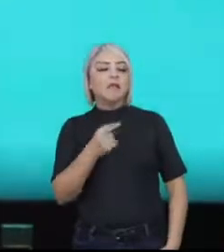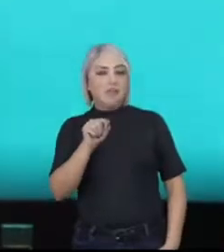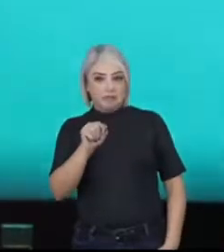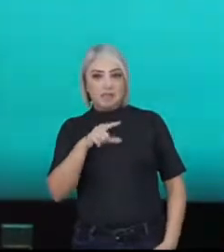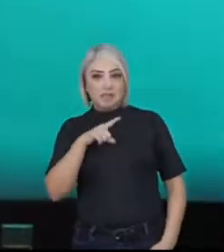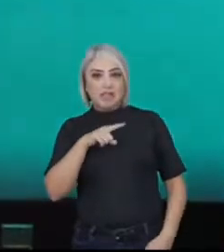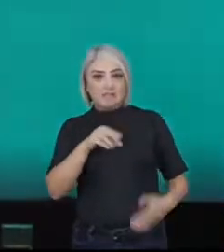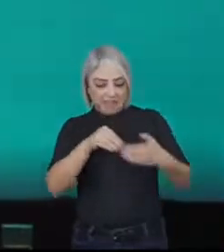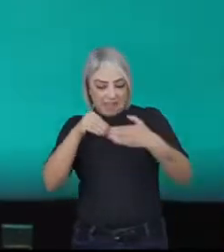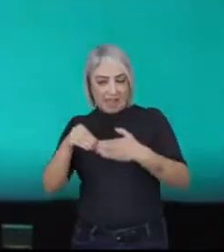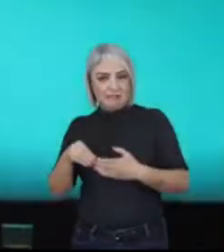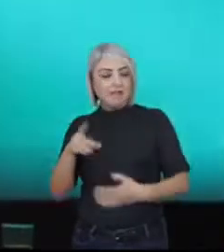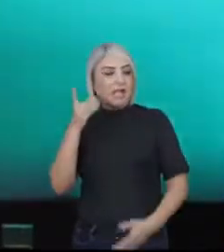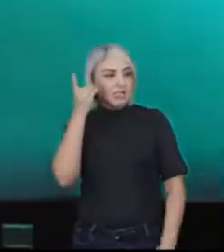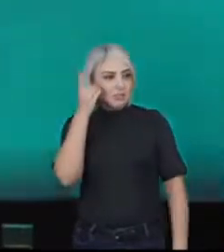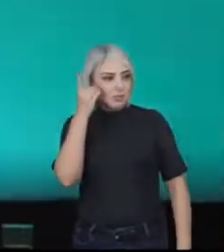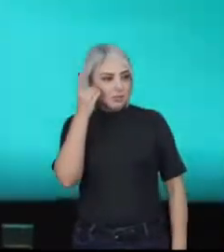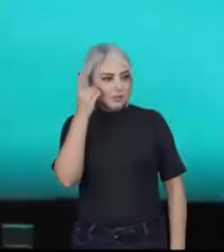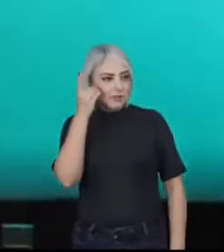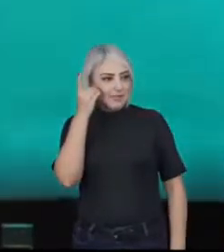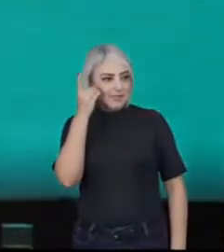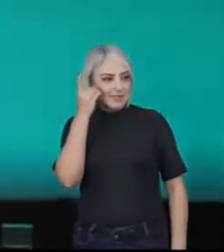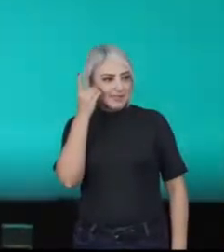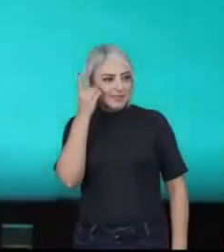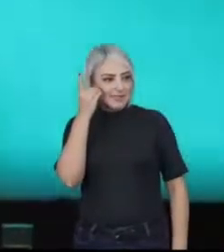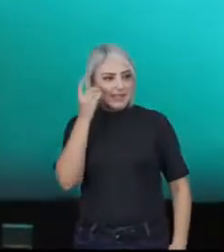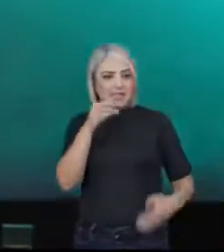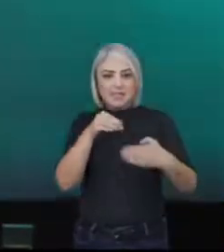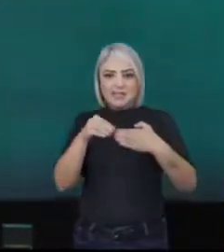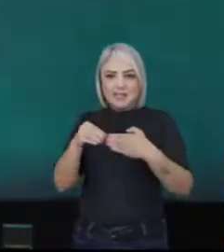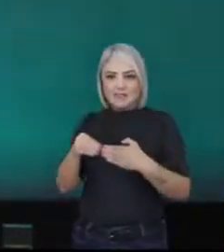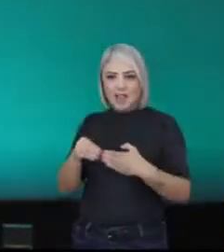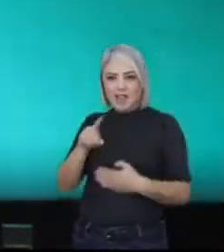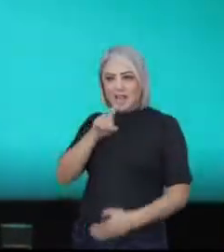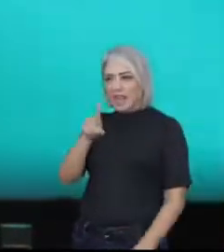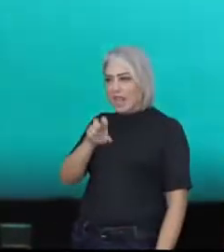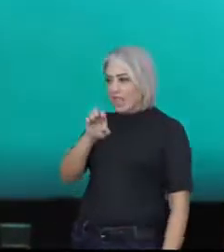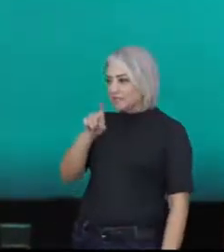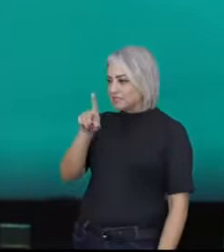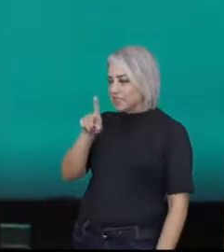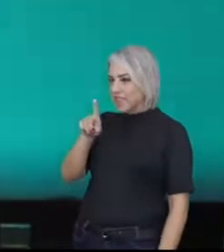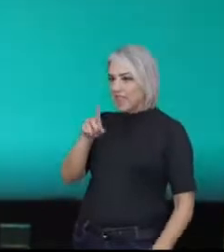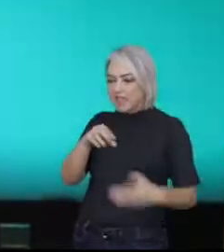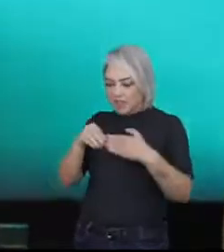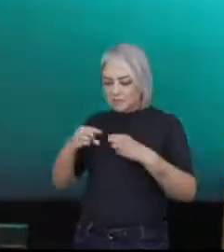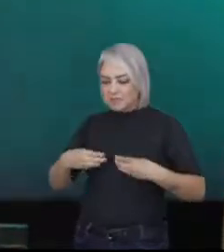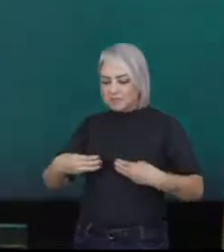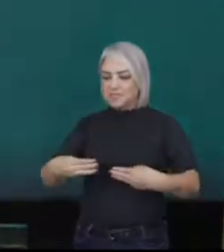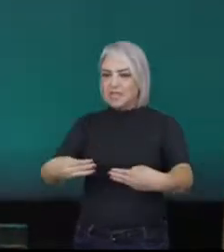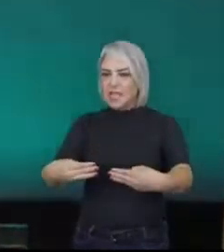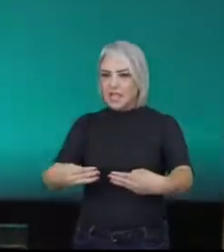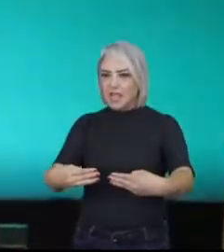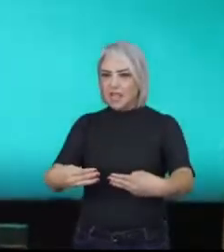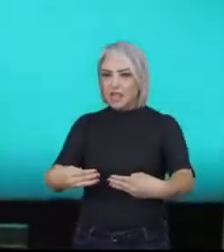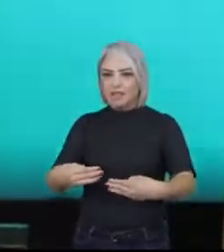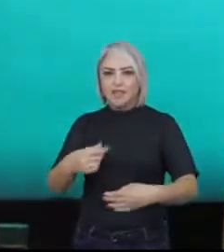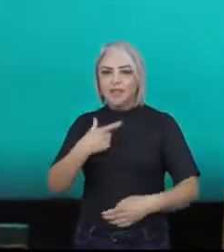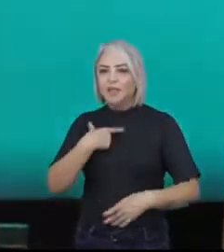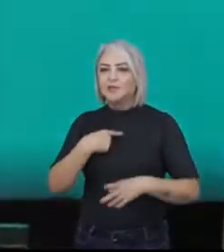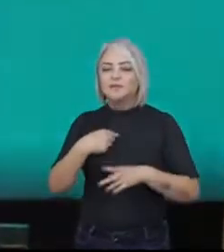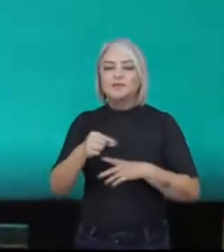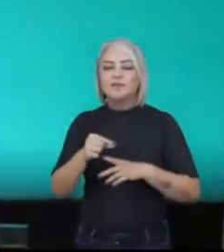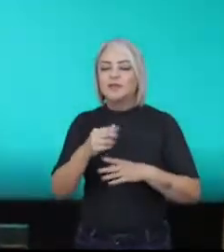Dilma para o ministério? Você vai levar o Zé Dirceu para o ministério? Você vai levar? Nem eu vou levar, e jamais a